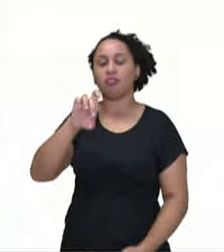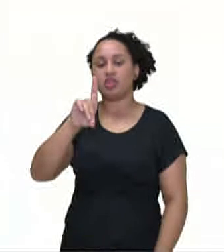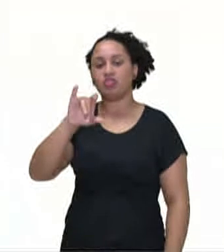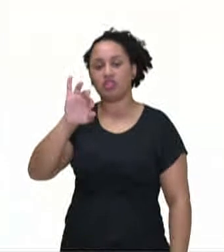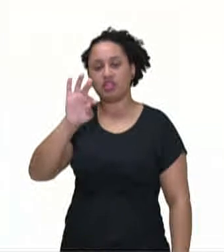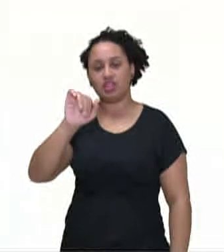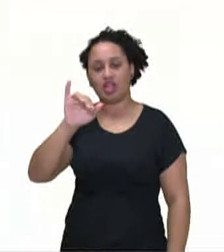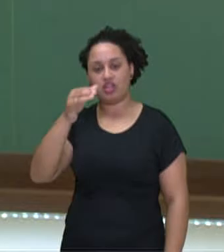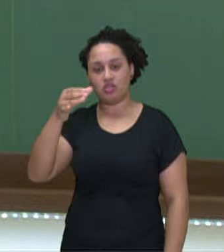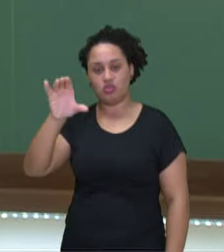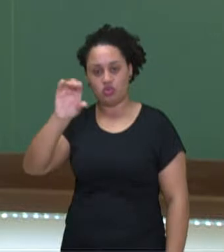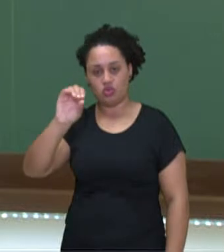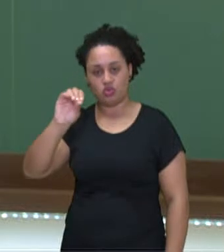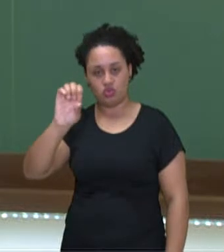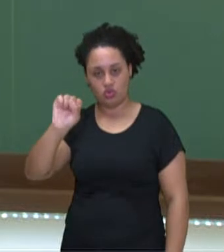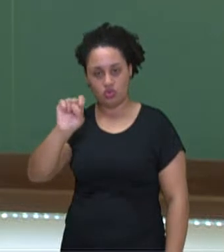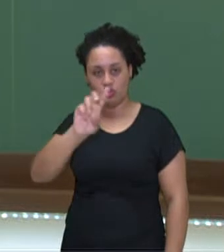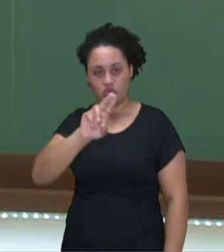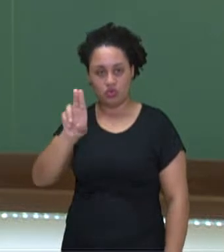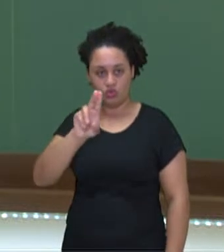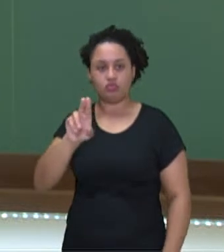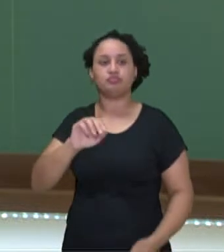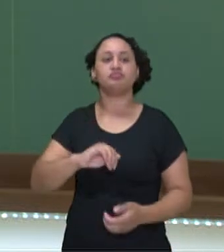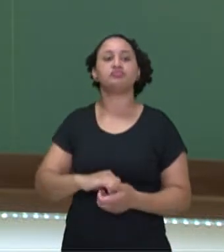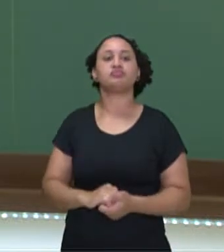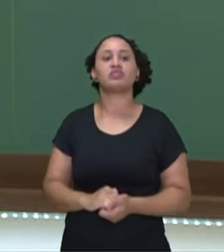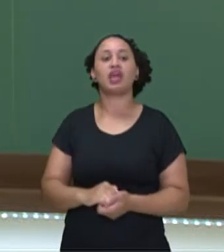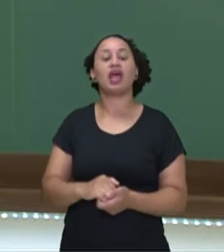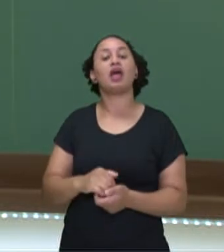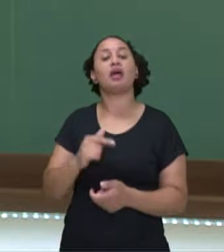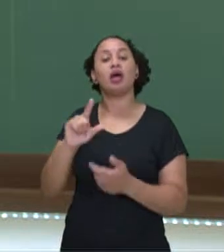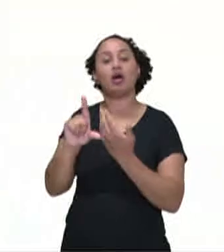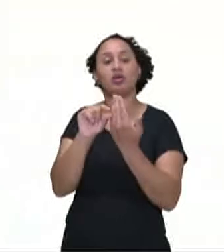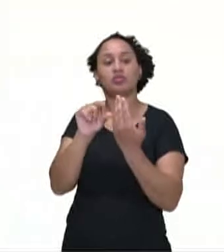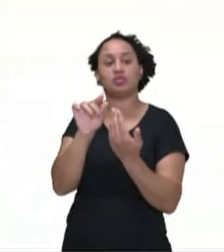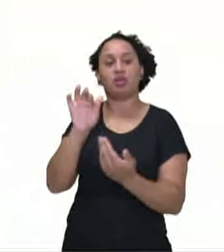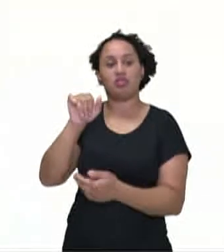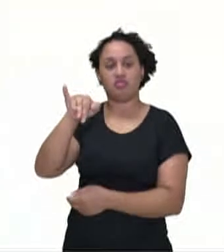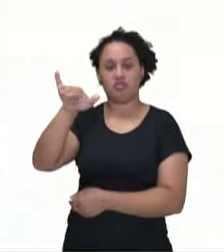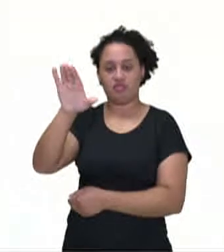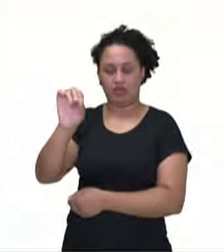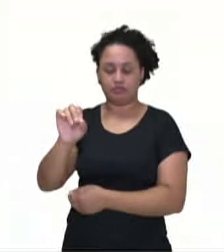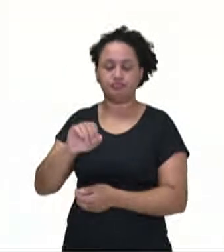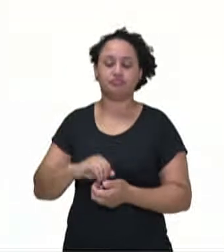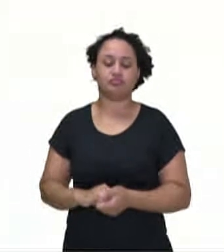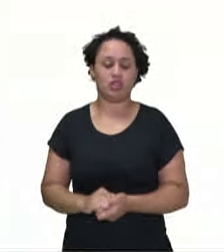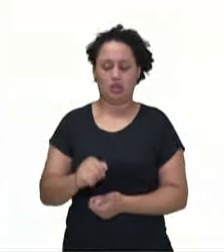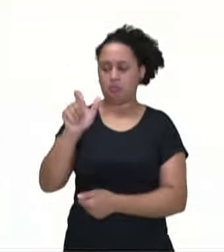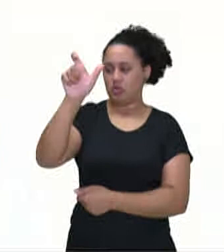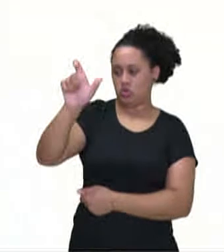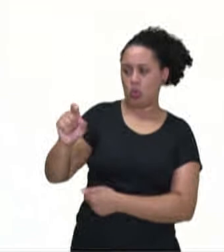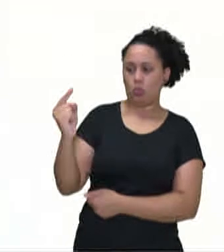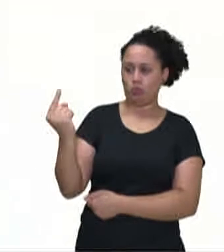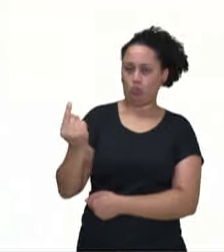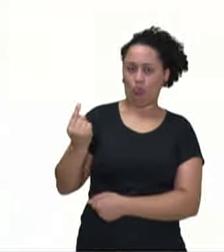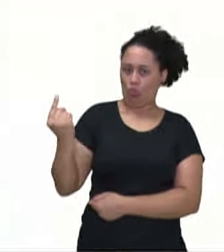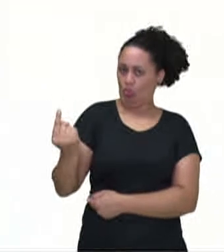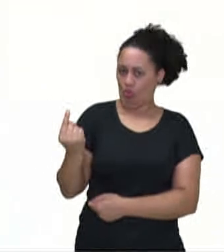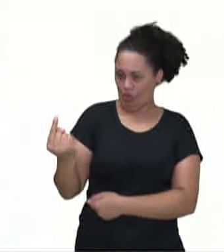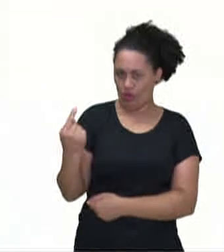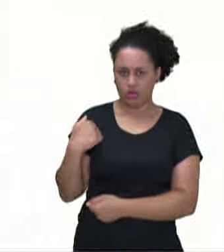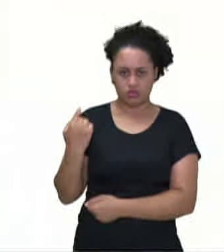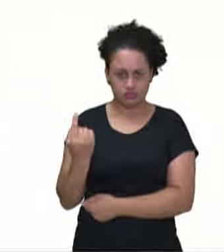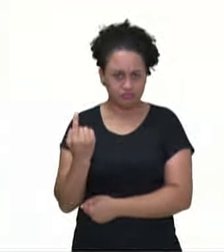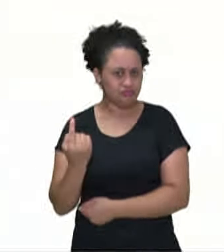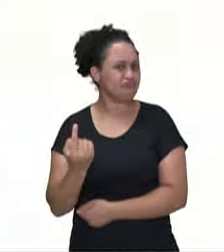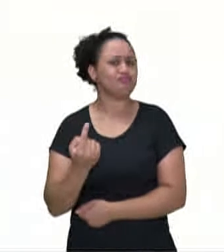sobre essa questão da vida isolada. Nenhum homem é uma ilha, isolado em si mesmo.